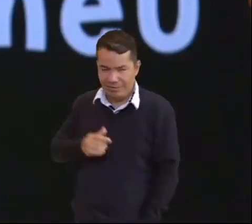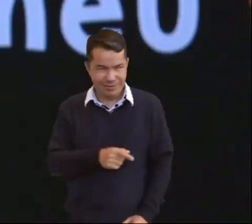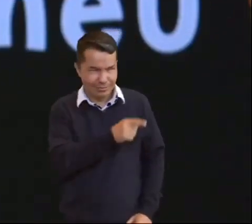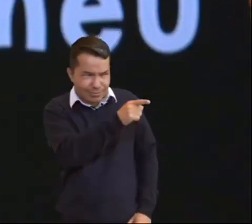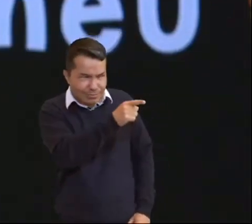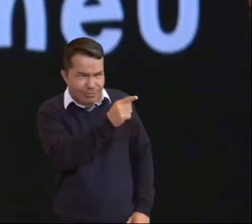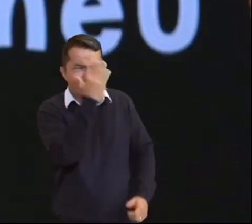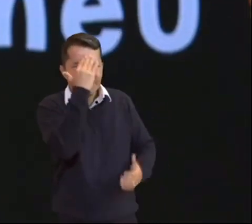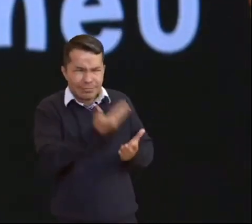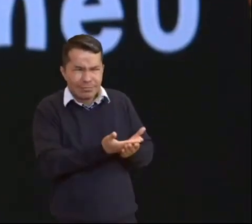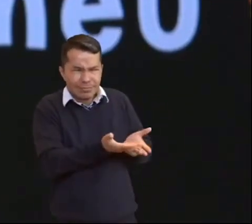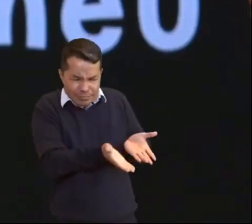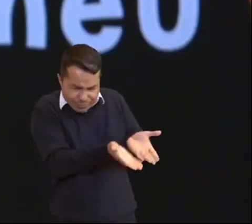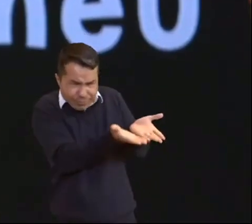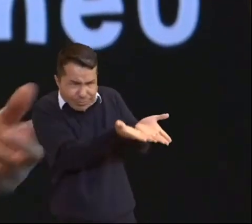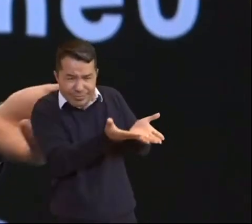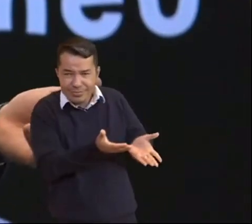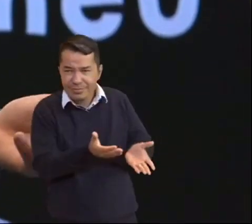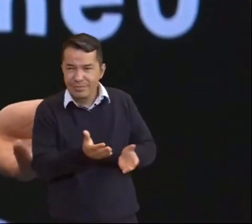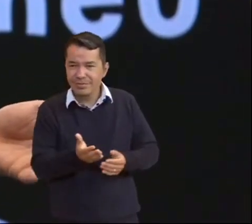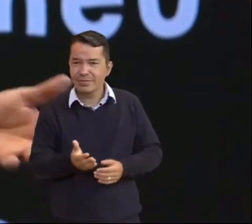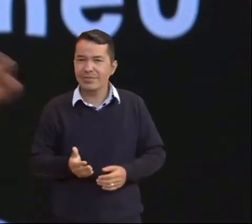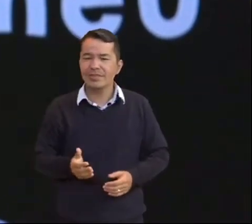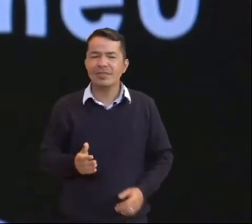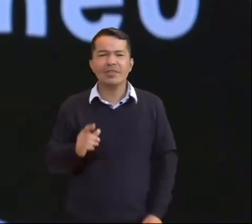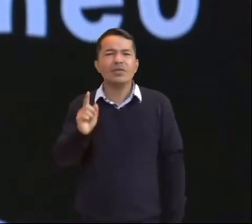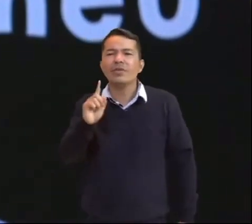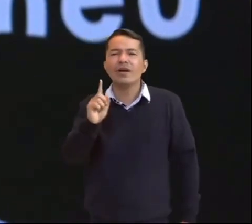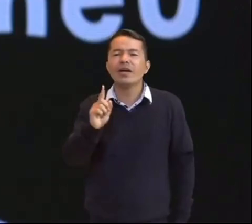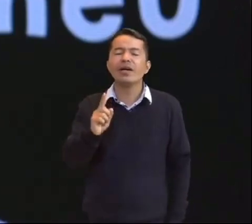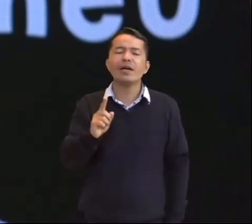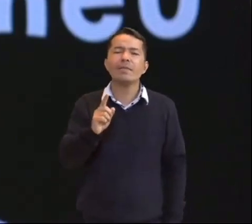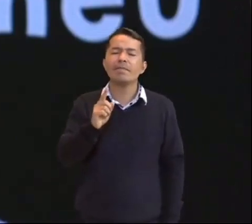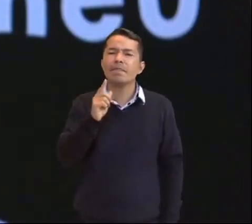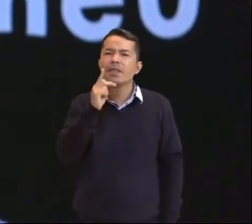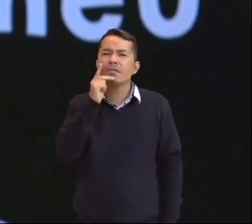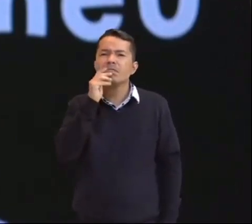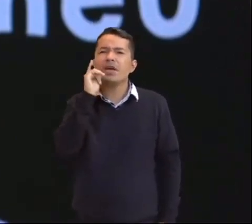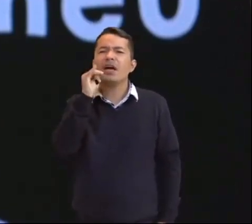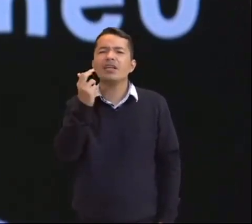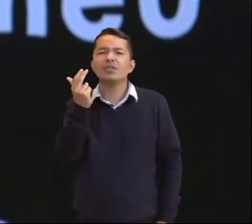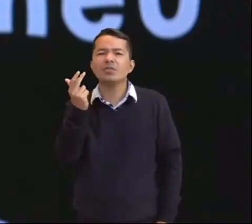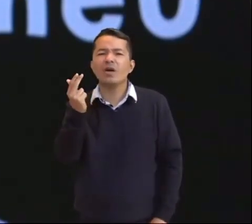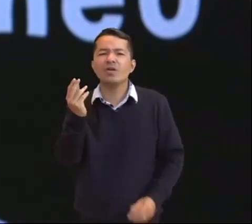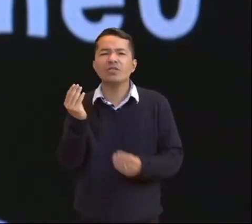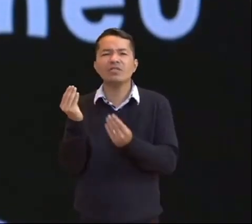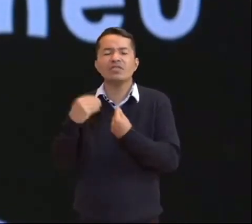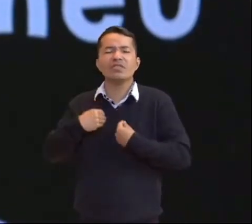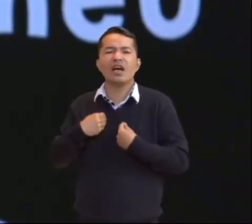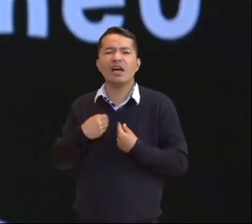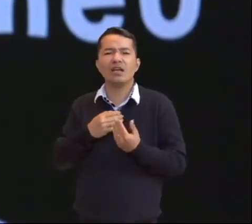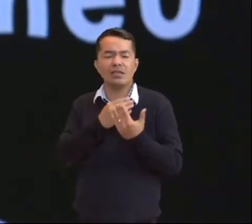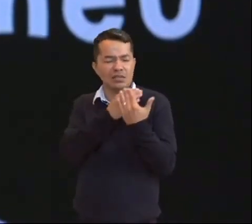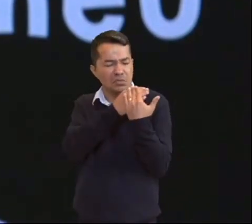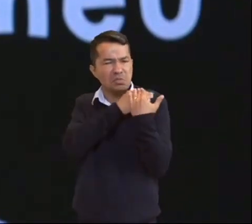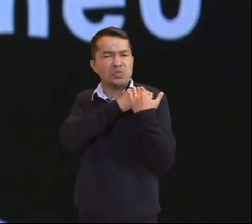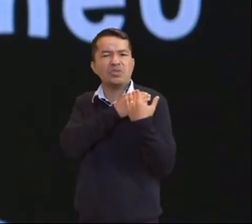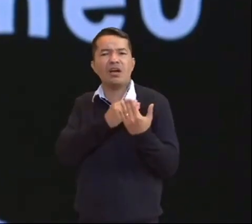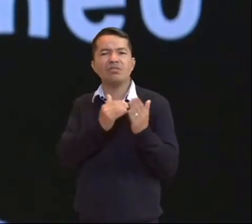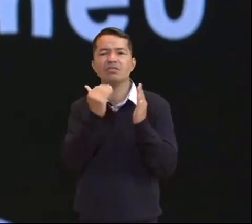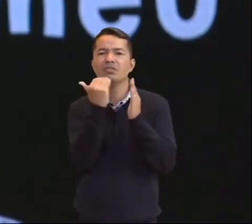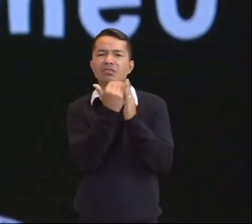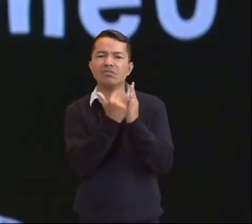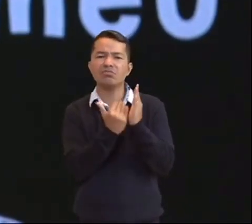conta. Ele não dava tarefas, ele dava responsabilidades. E eu fui sendo forjado, acertando